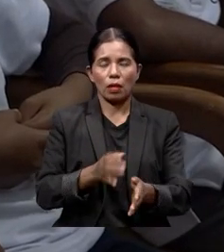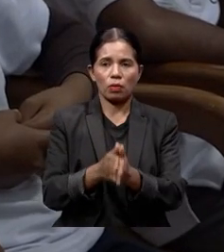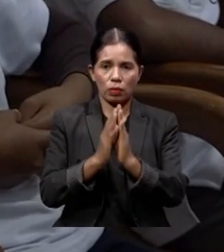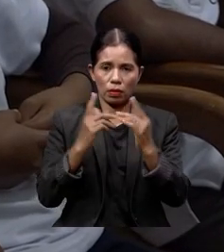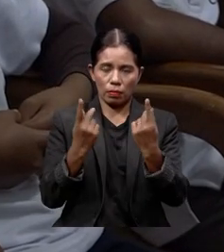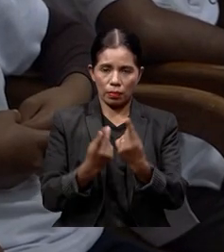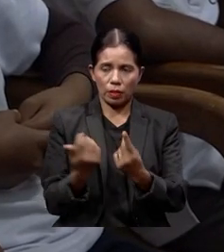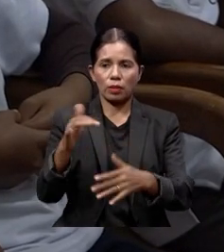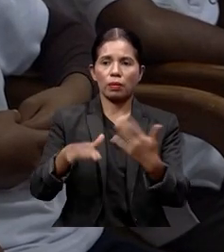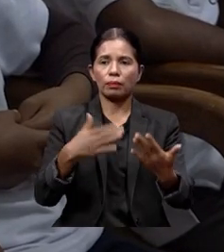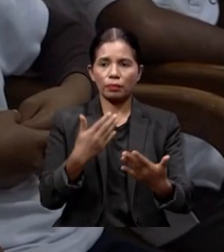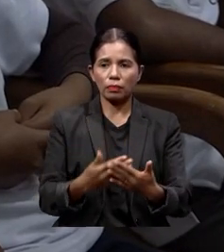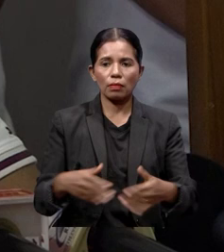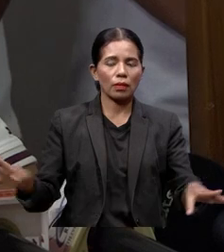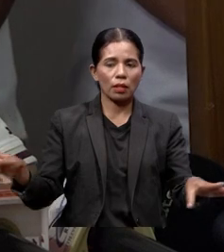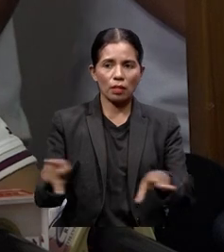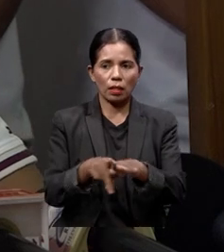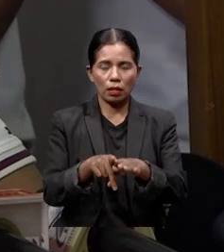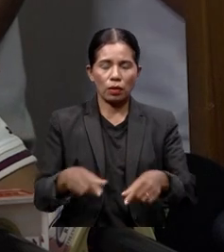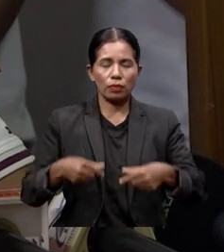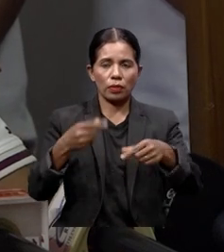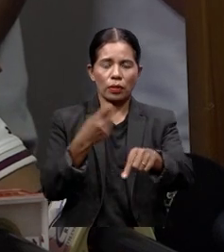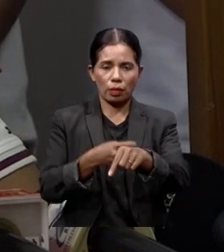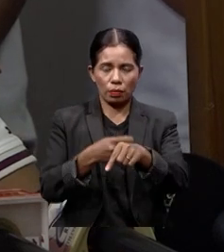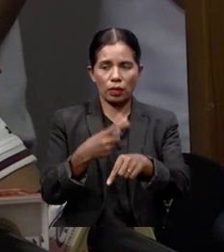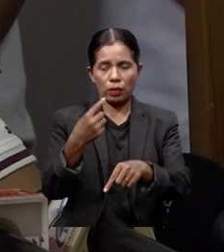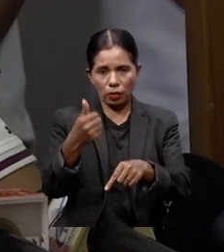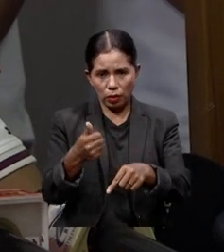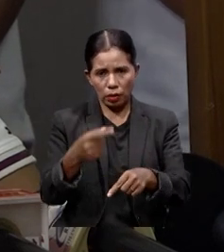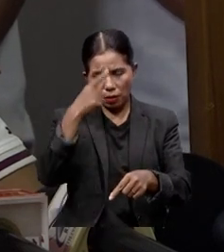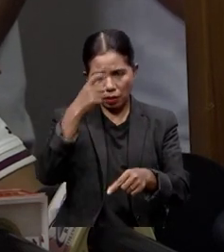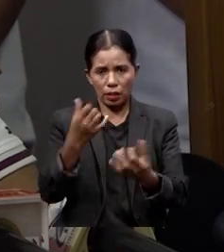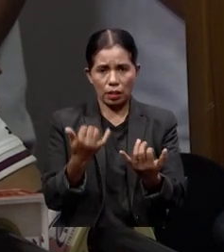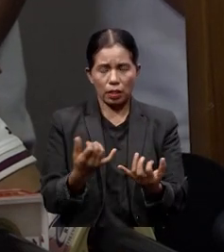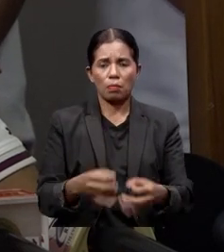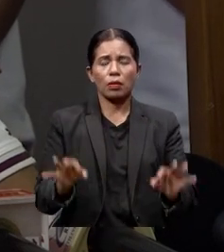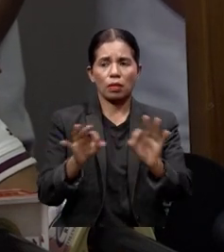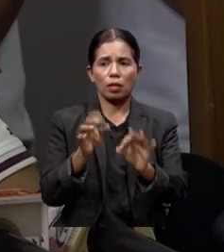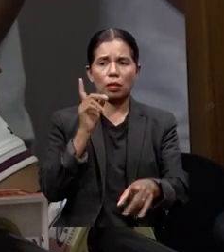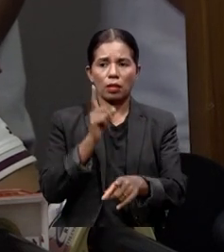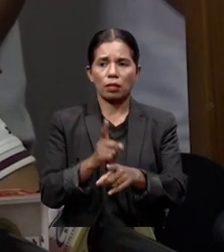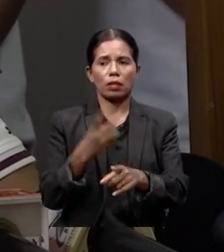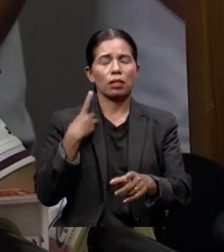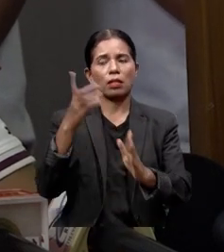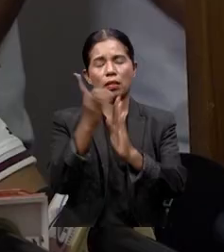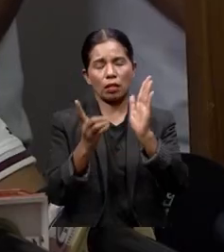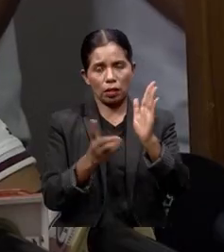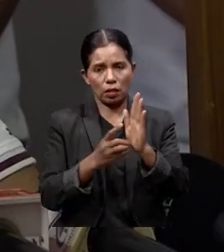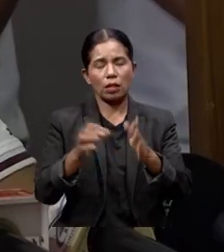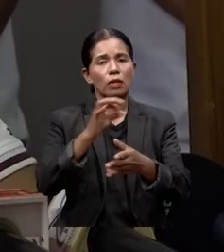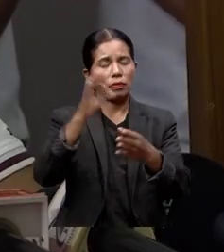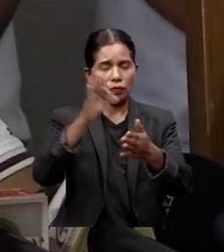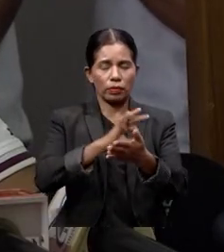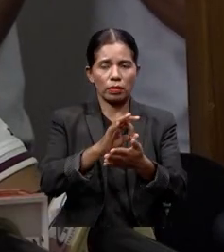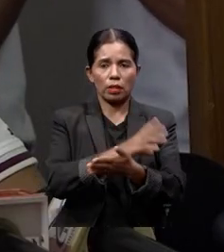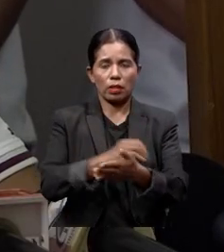empresário soroto, a minha participação, foi tempo e tuan, também é importante teves, a tunete a base de dados, informação completa, até